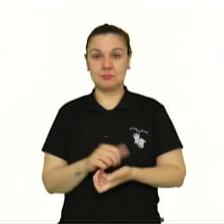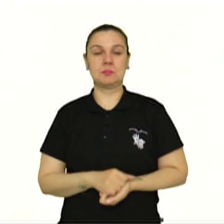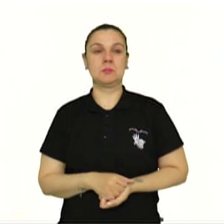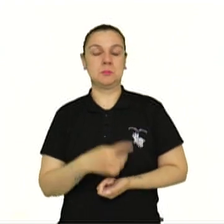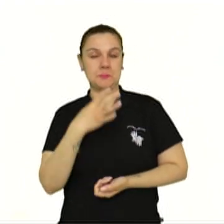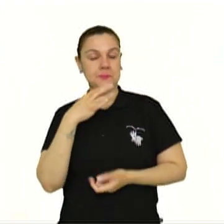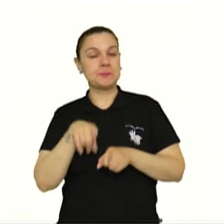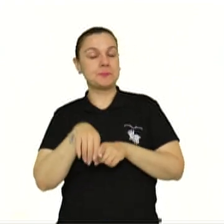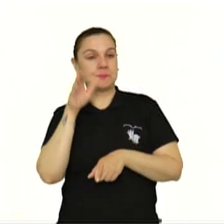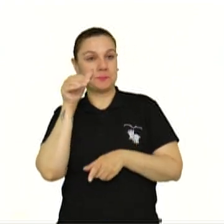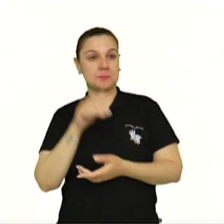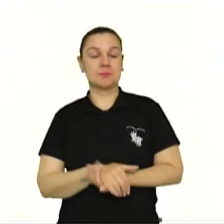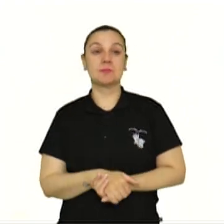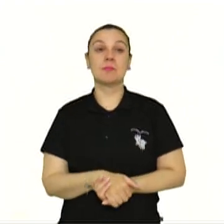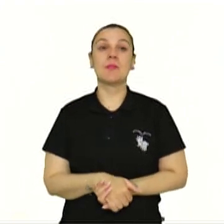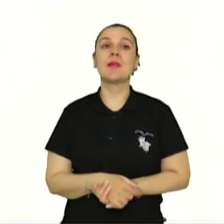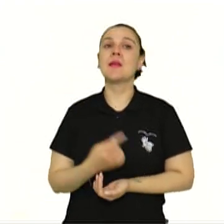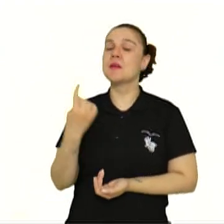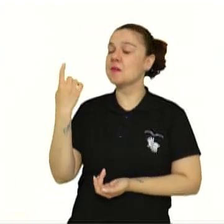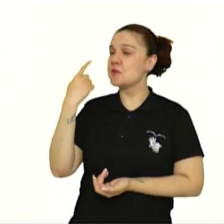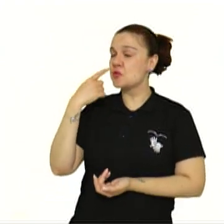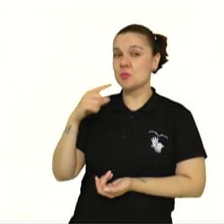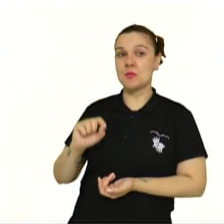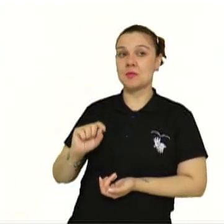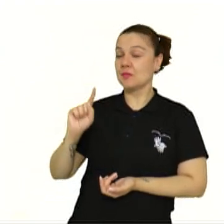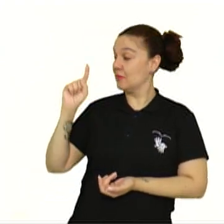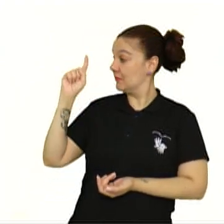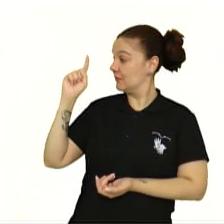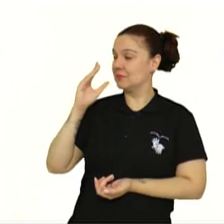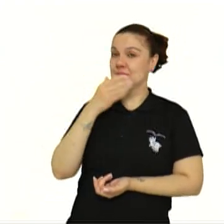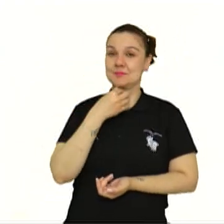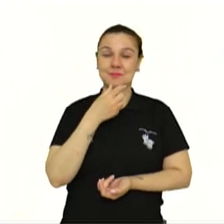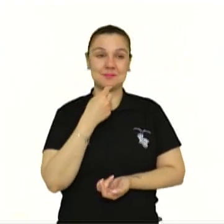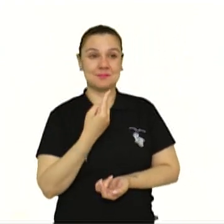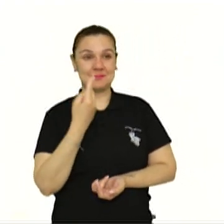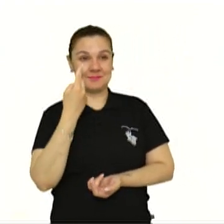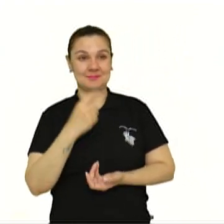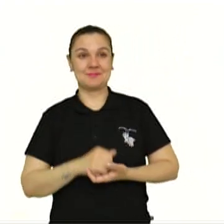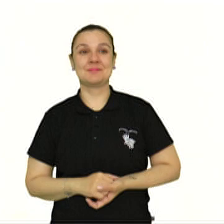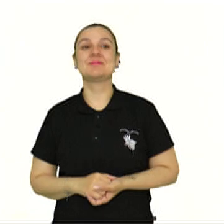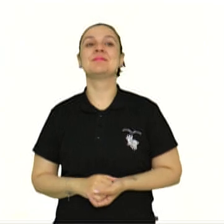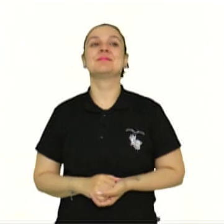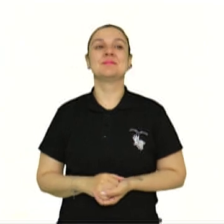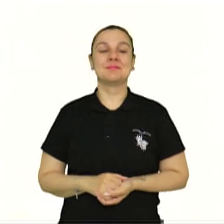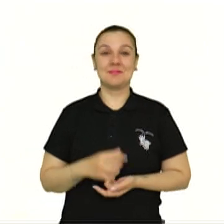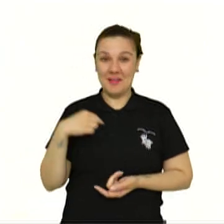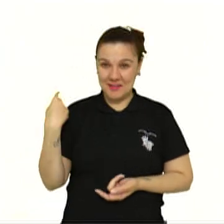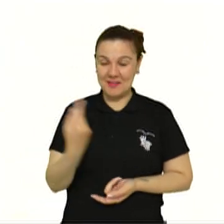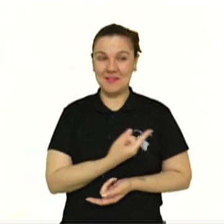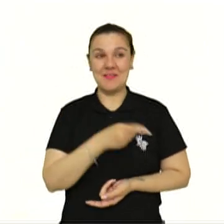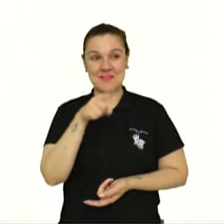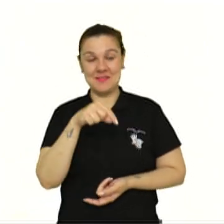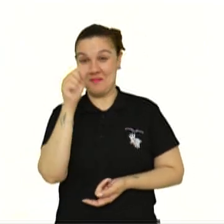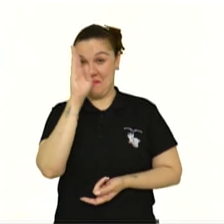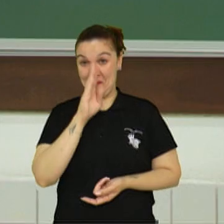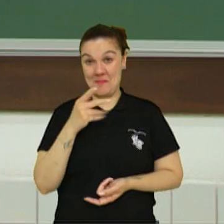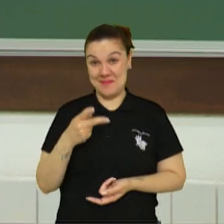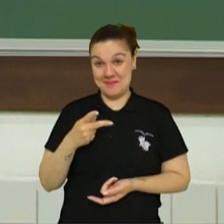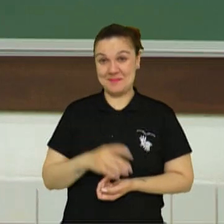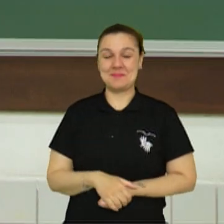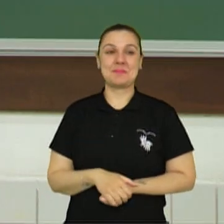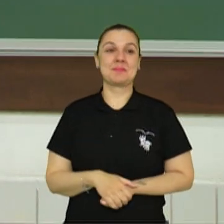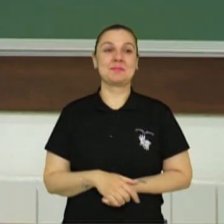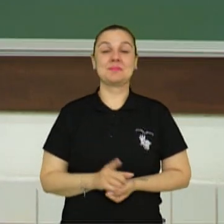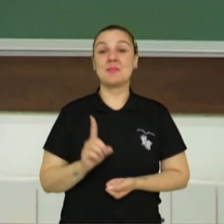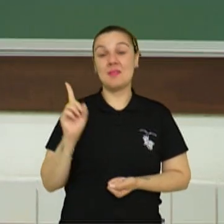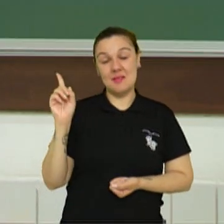curiosidades. E agora eu quero saber se vocês descobriram quem que é esse nosso atleta. Digo nosso porque ele é brasileiro.